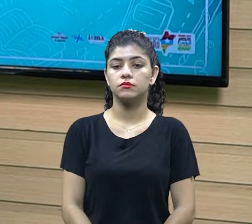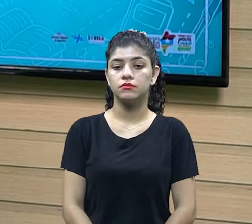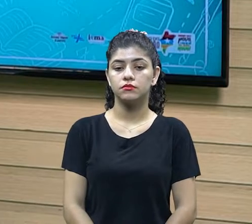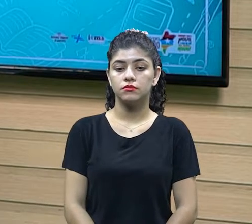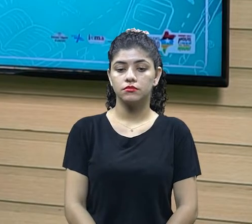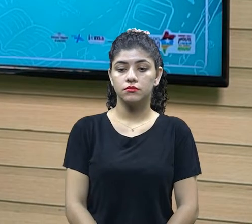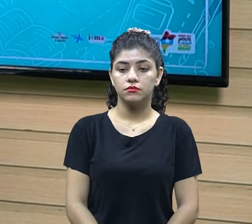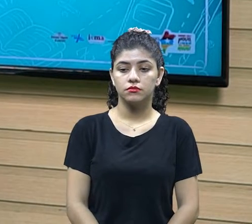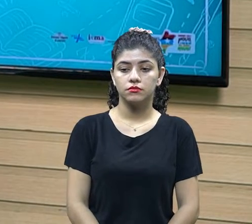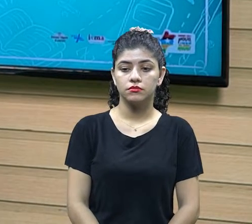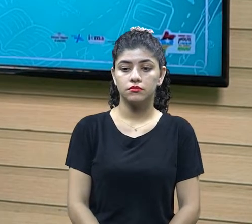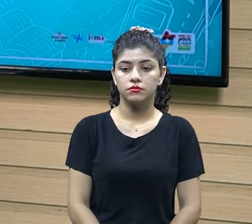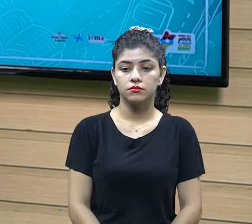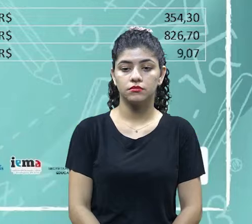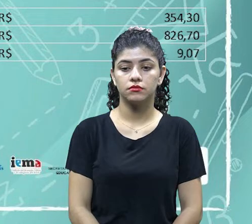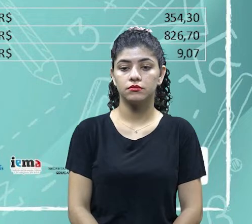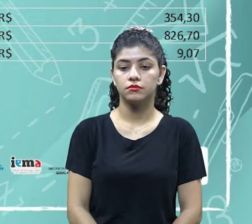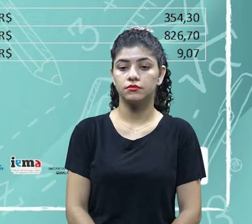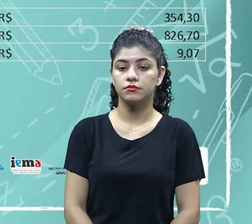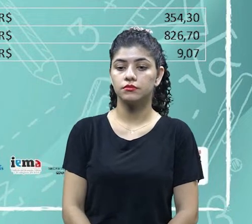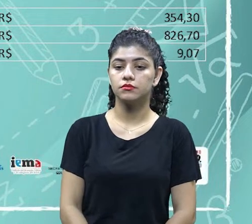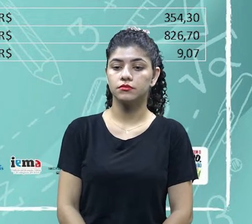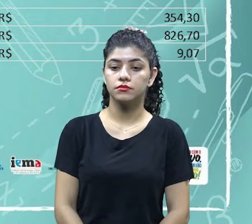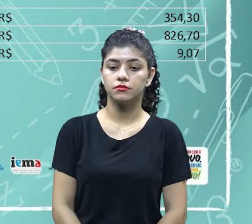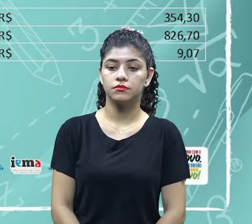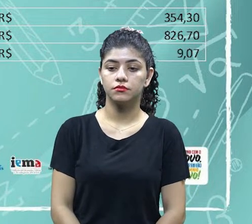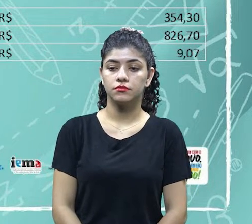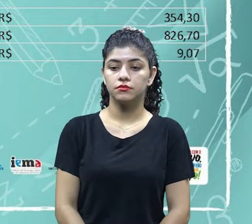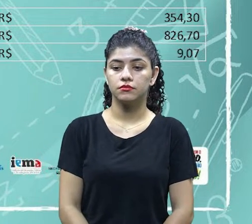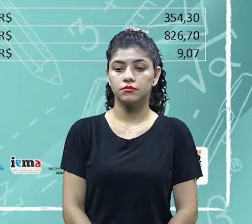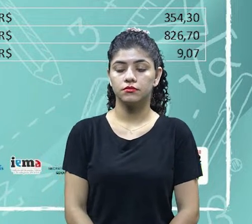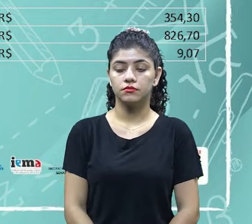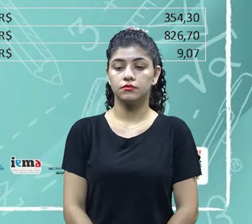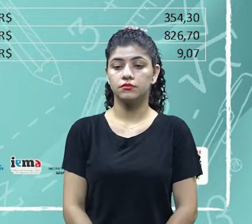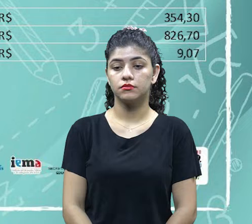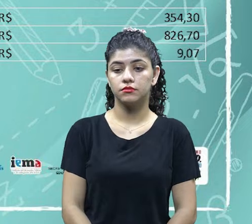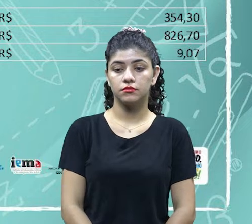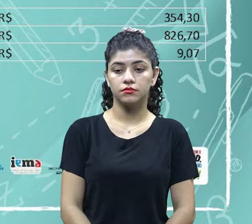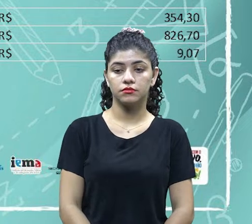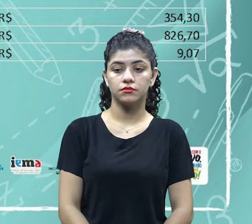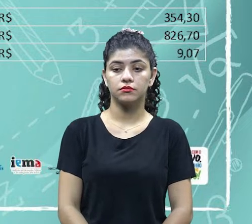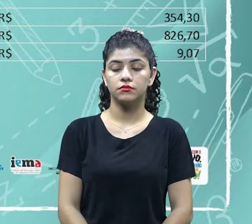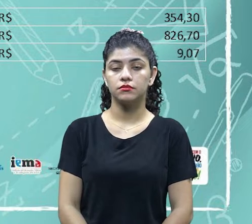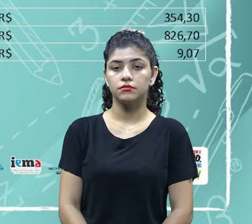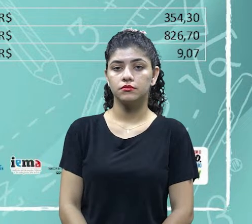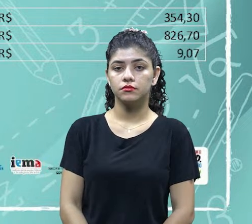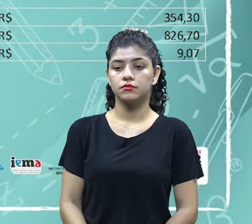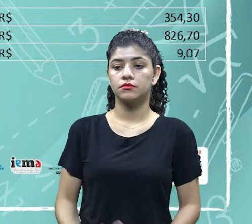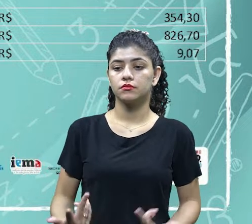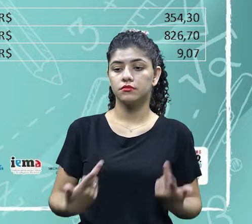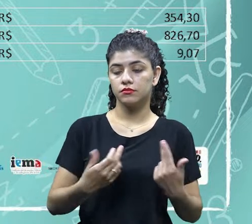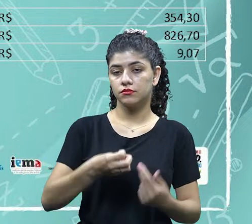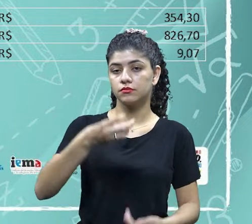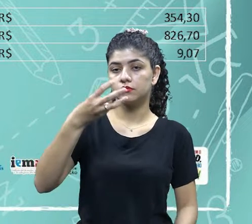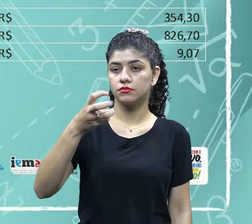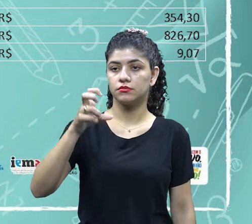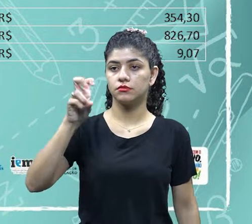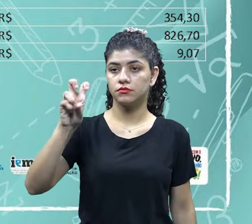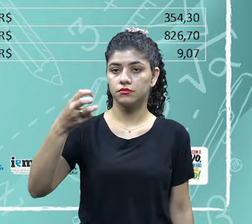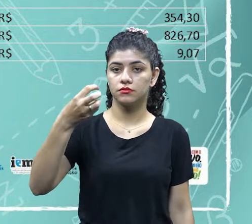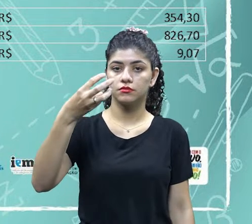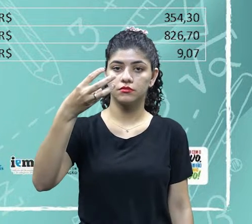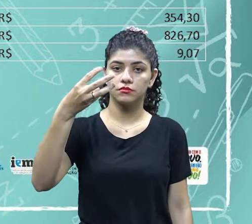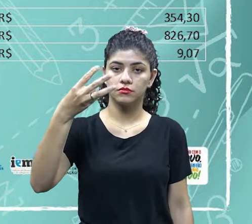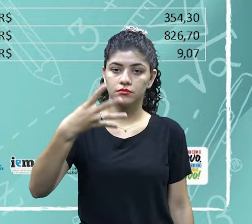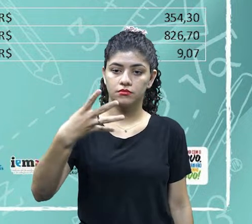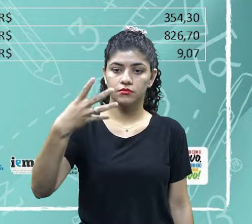100. Então nós teremos, né, 30% calculado em cima de 1.181 dá um valor de